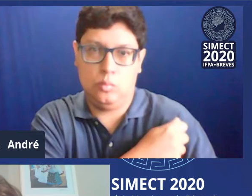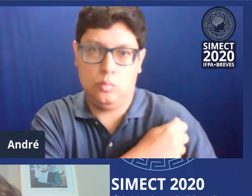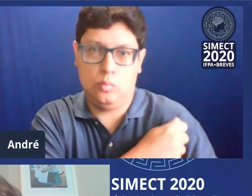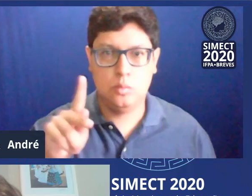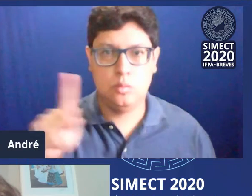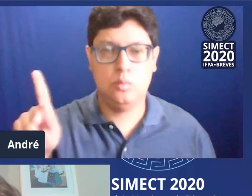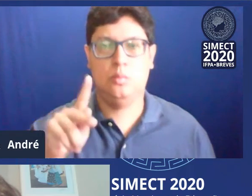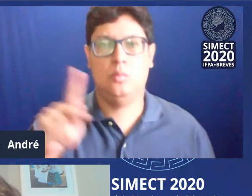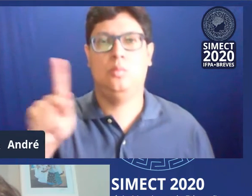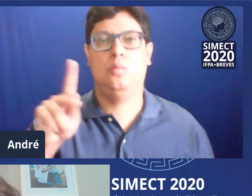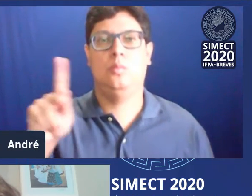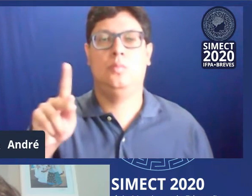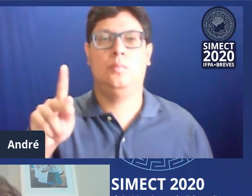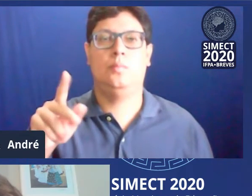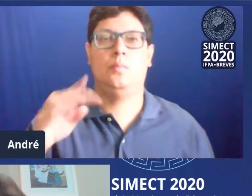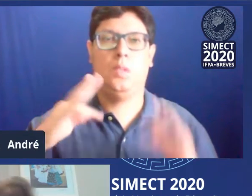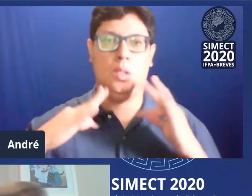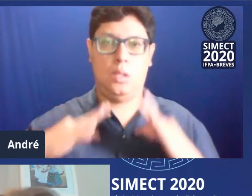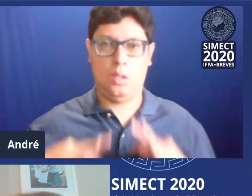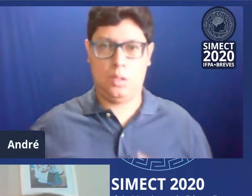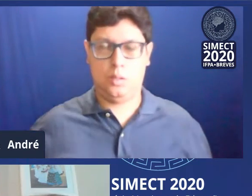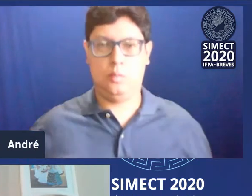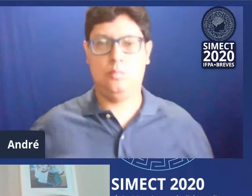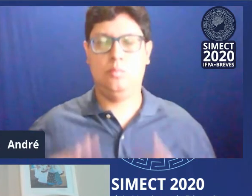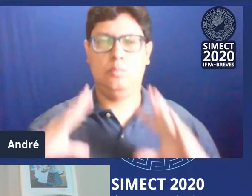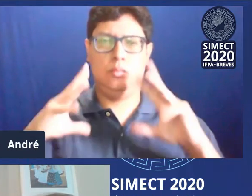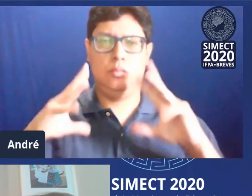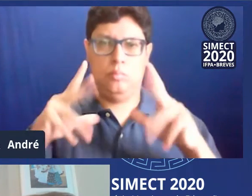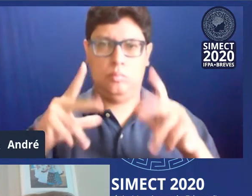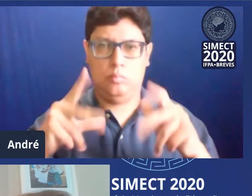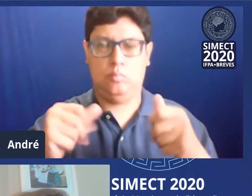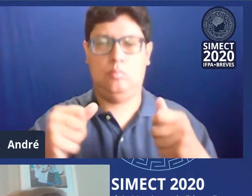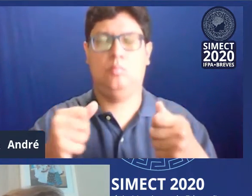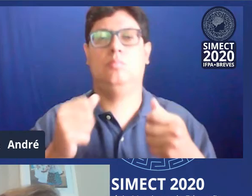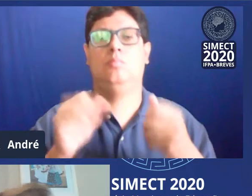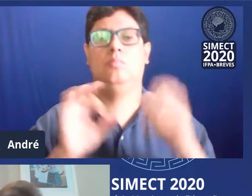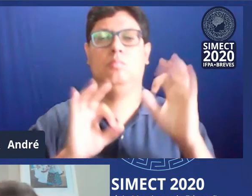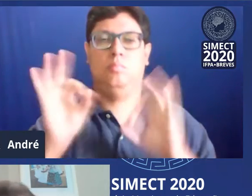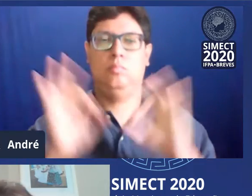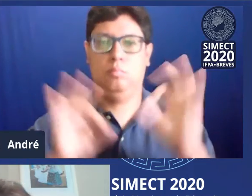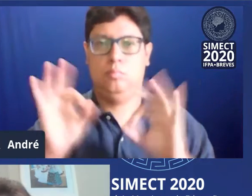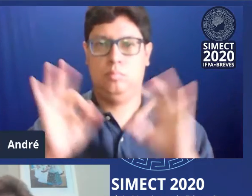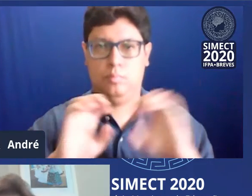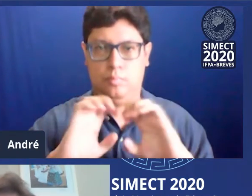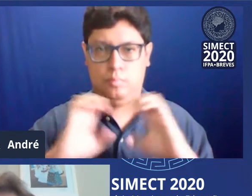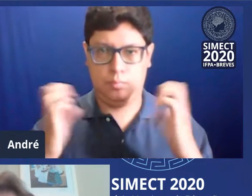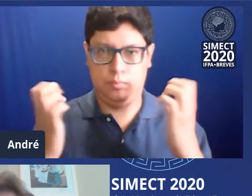aí para a realização desse evento. Nosso muito obrigado a todos vocês.